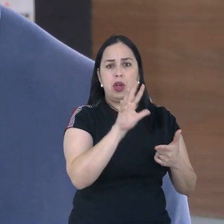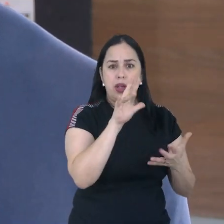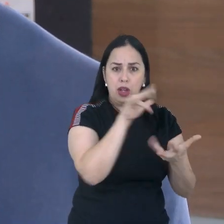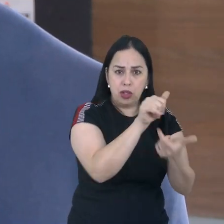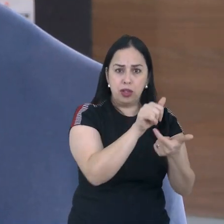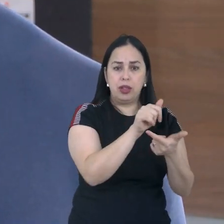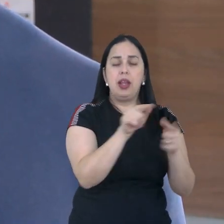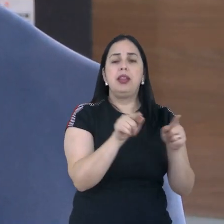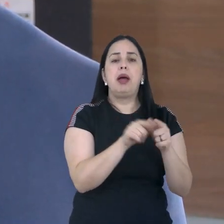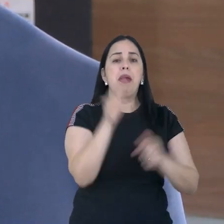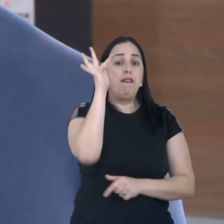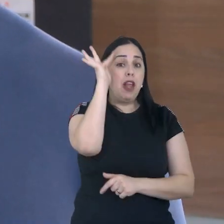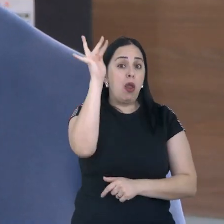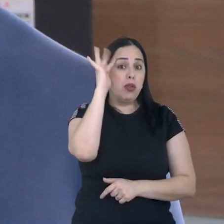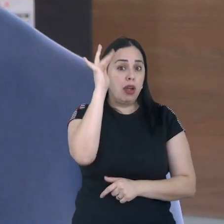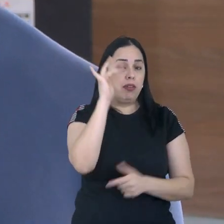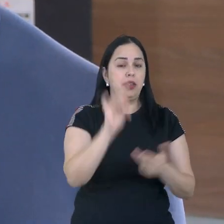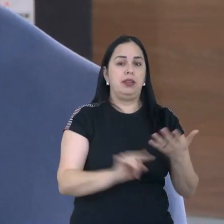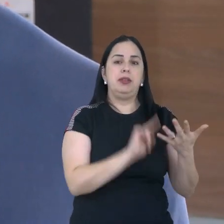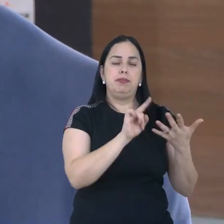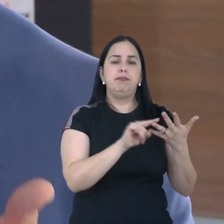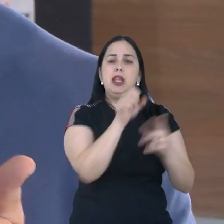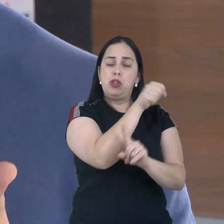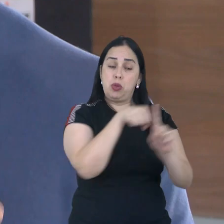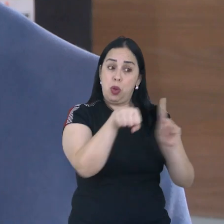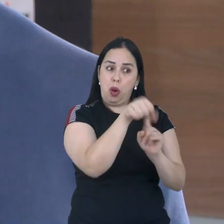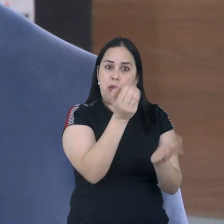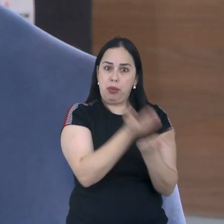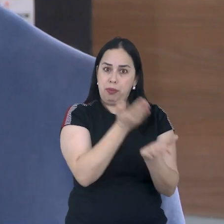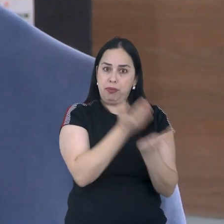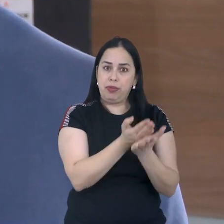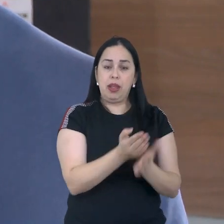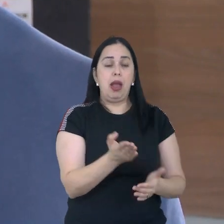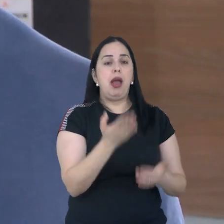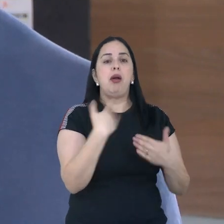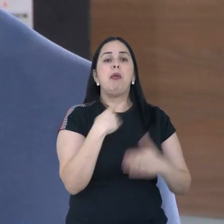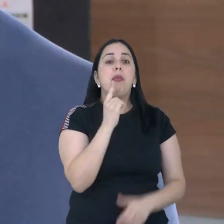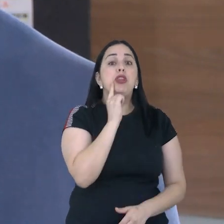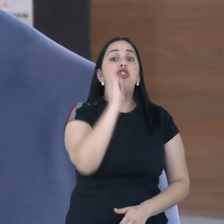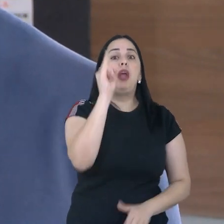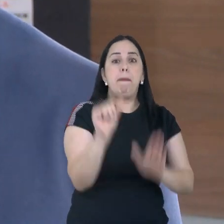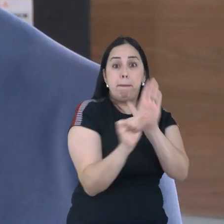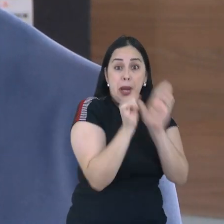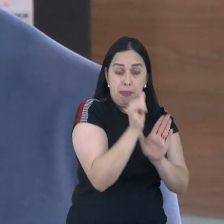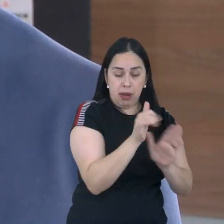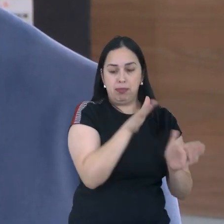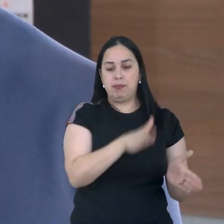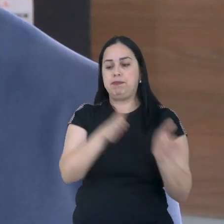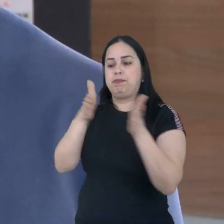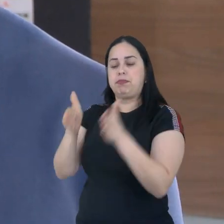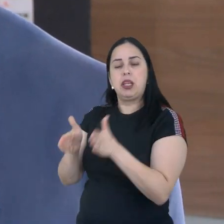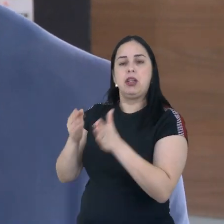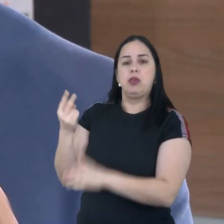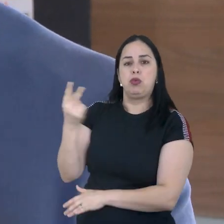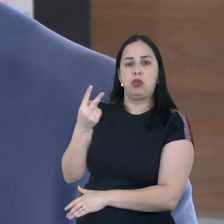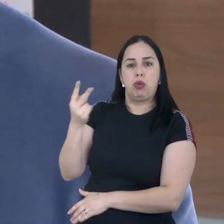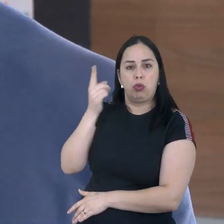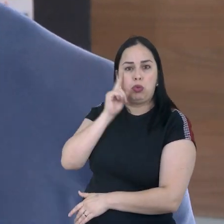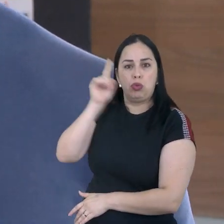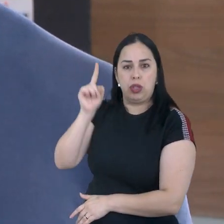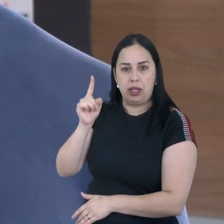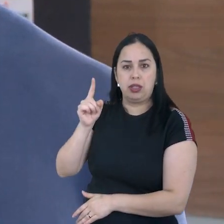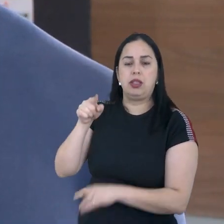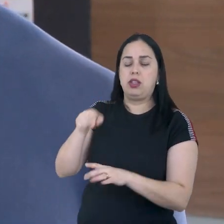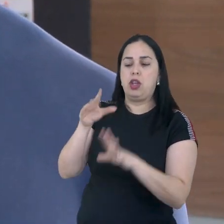história, geografia, e o Enem adora cobrar filosofia e sociologia. Então seria o primeiro dia do Enem. O